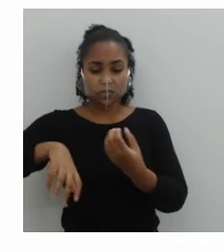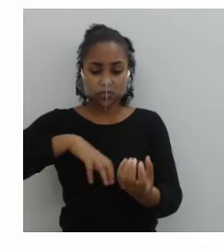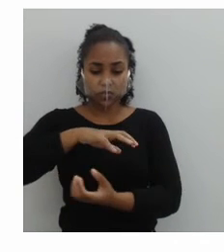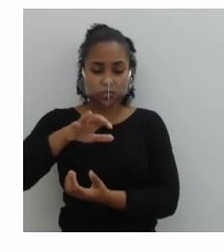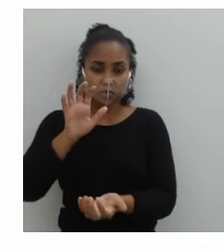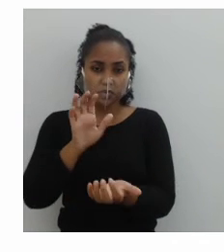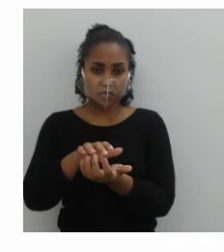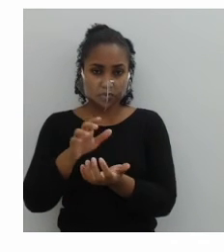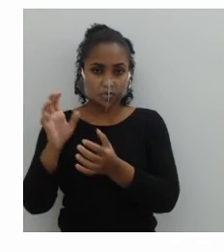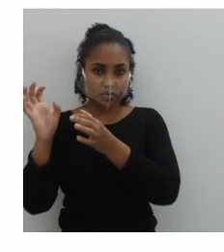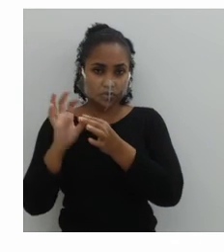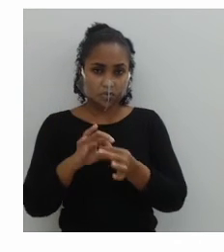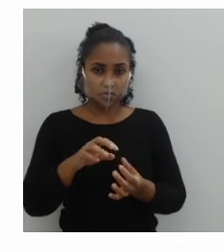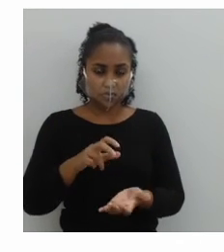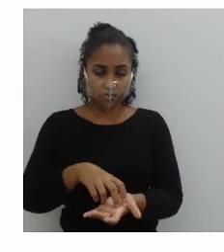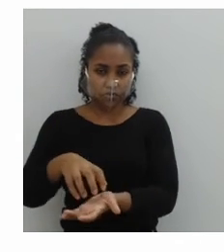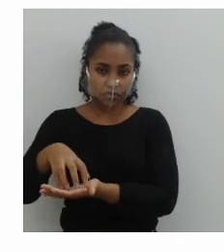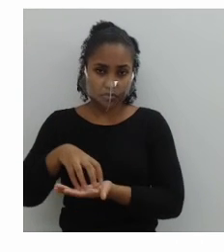da ocupação